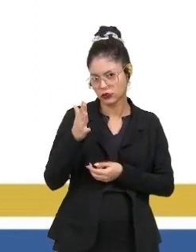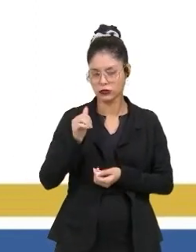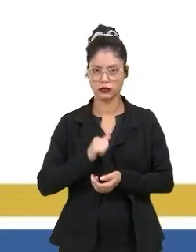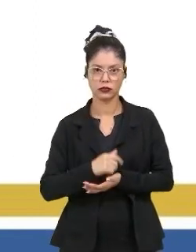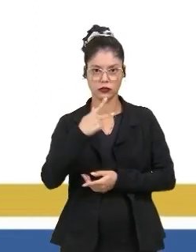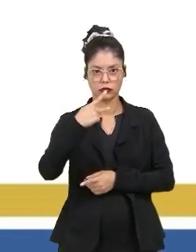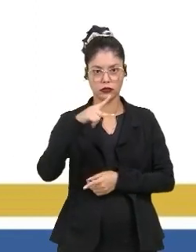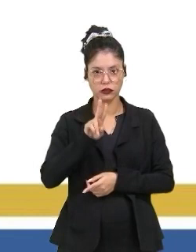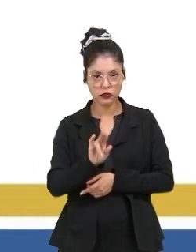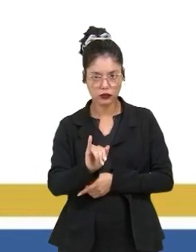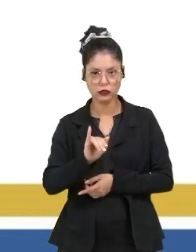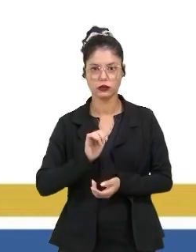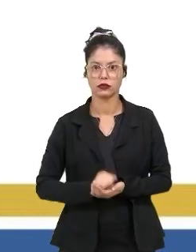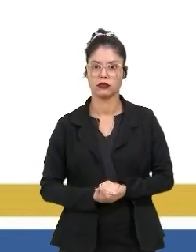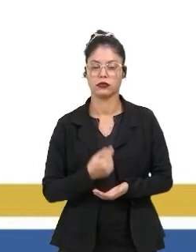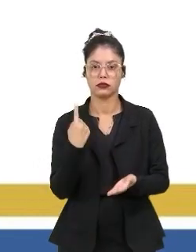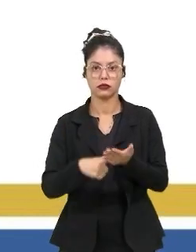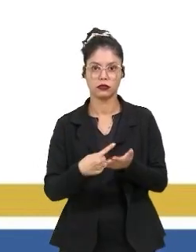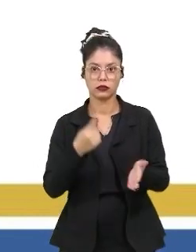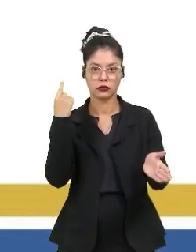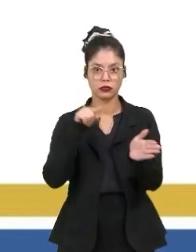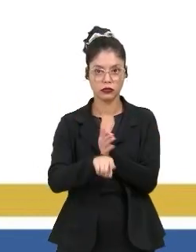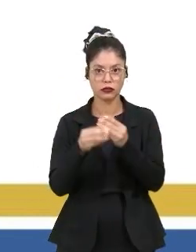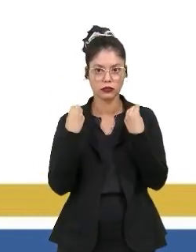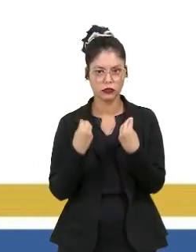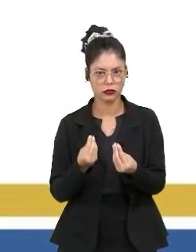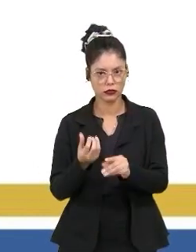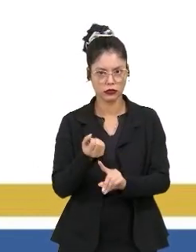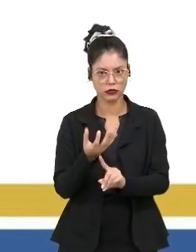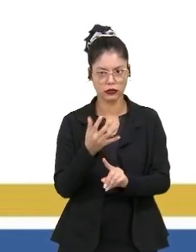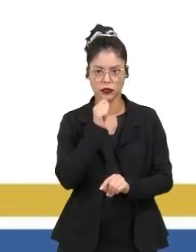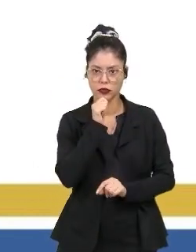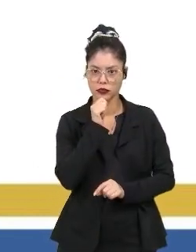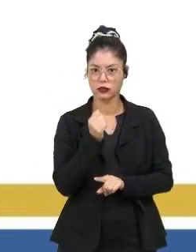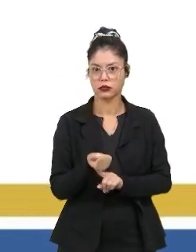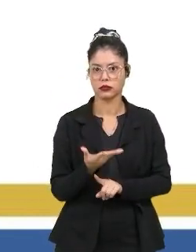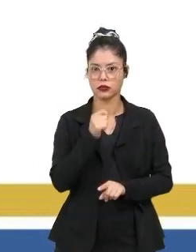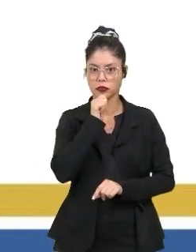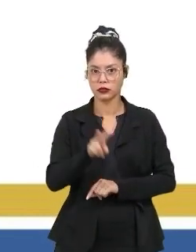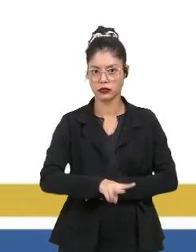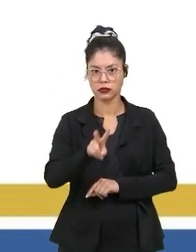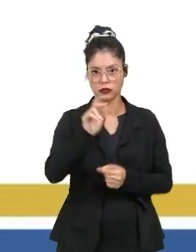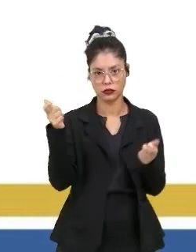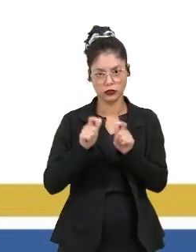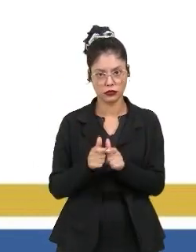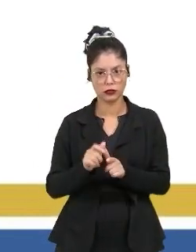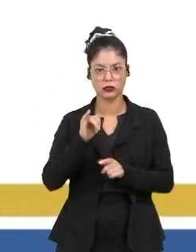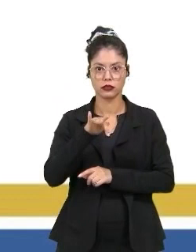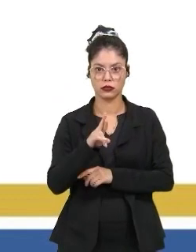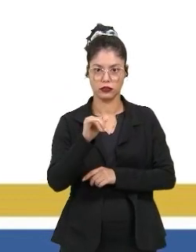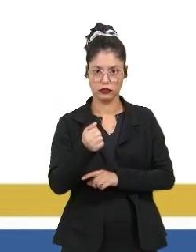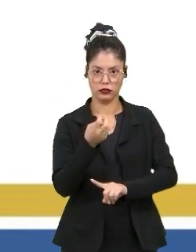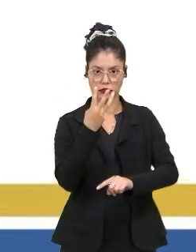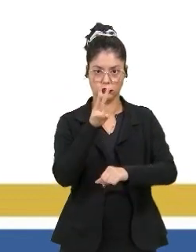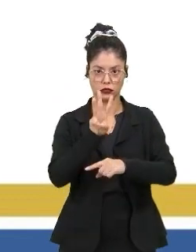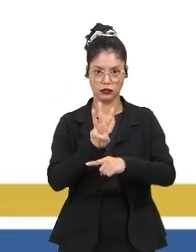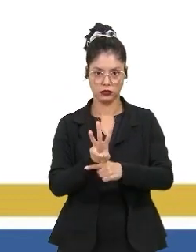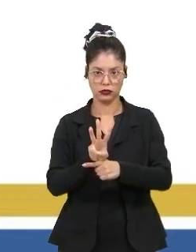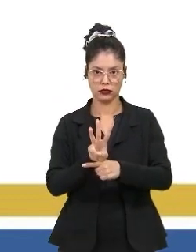π. E o nosso comando é: para que o sinal de Bluetooth seja detectado pelas antenas, o valor mínimo de sua intensidade